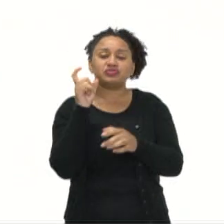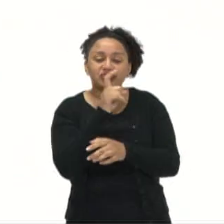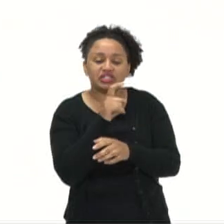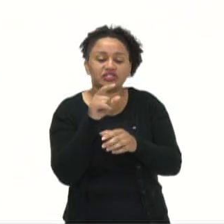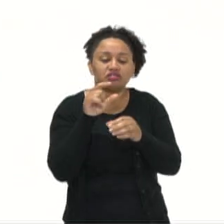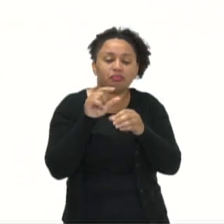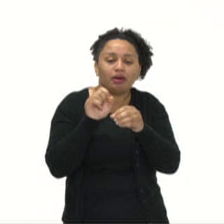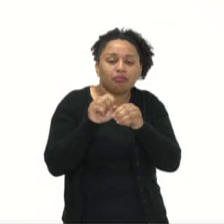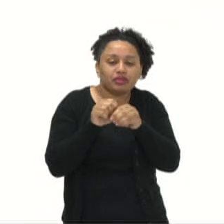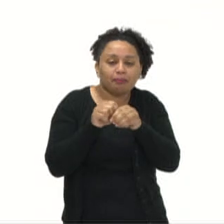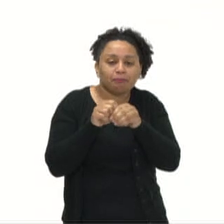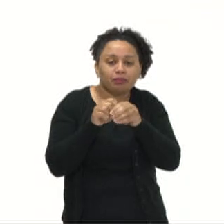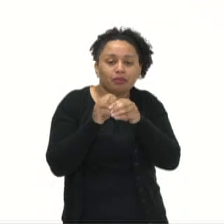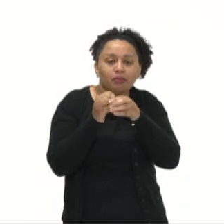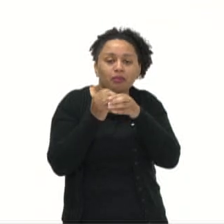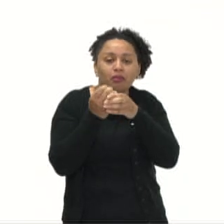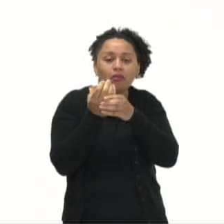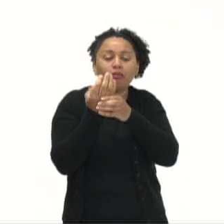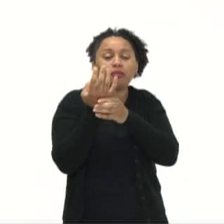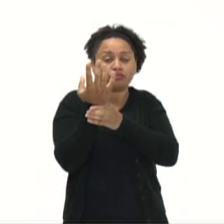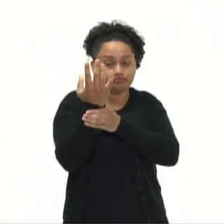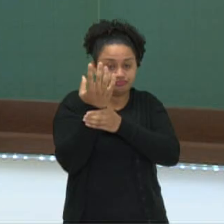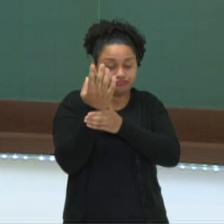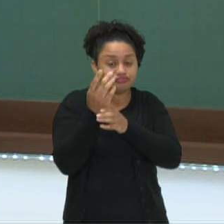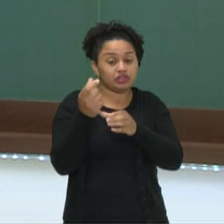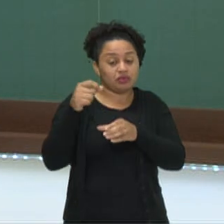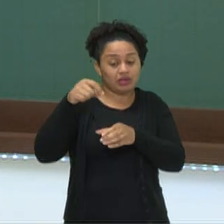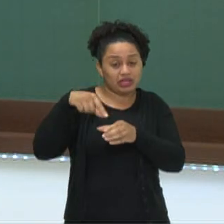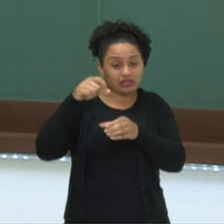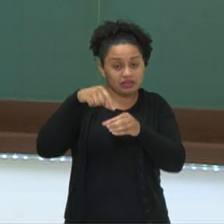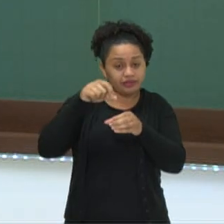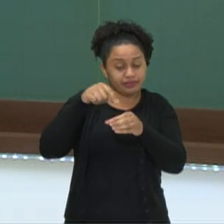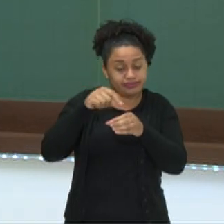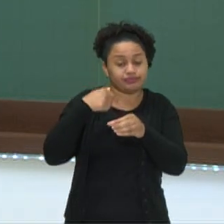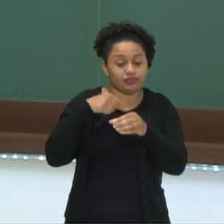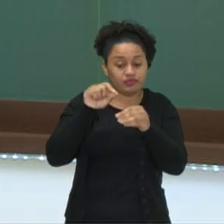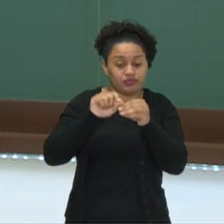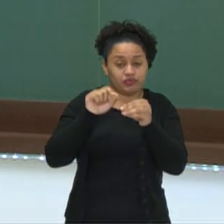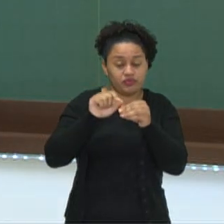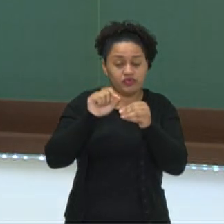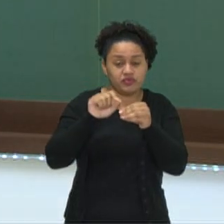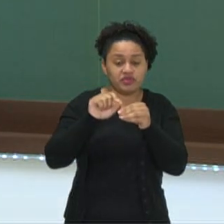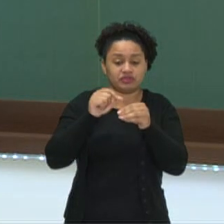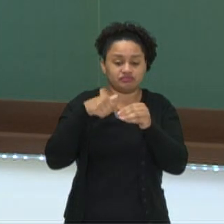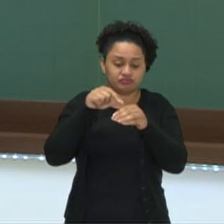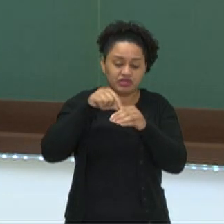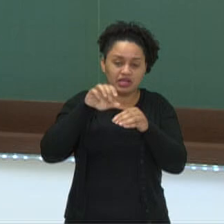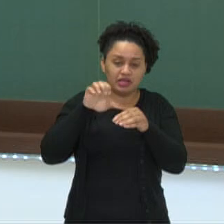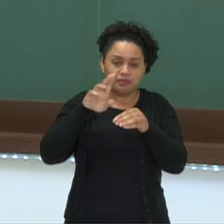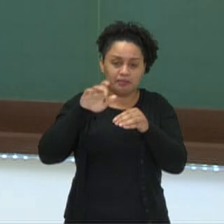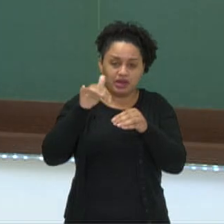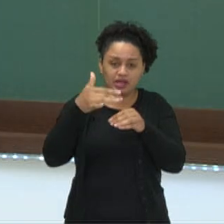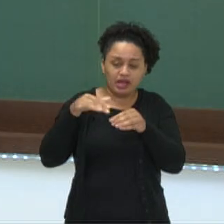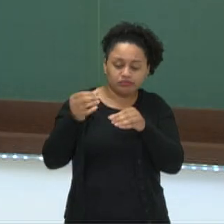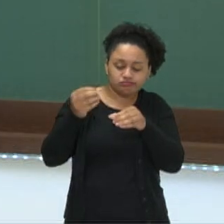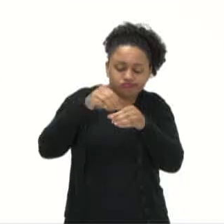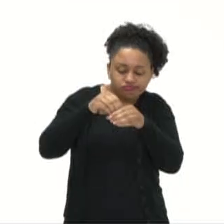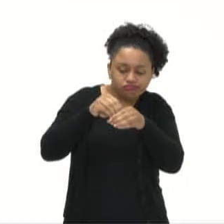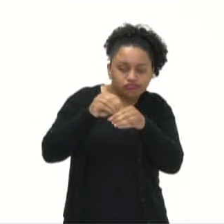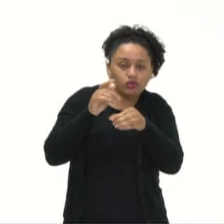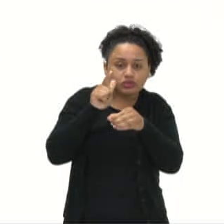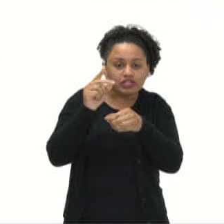da germinação. Então, aqui, falando da semente que alimenta os embriões. Por isso,